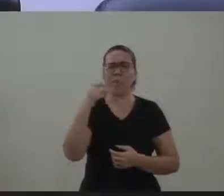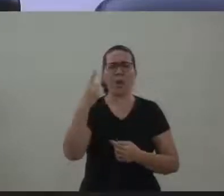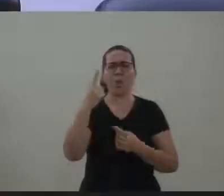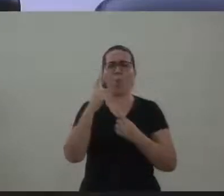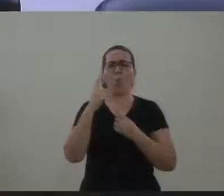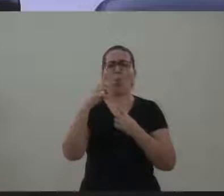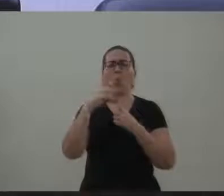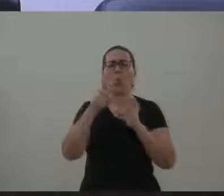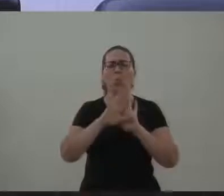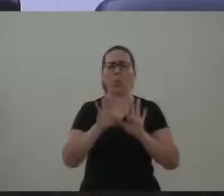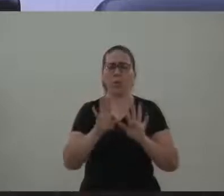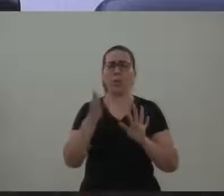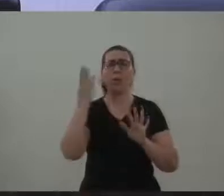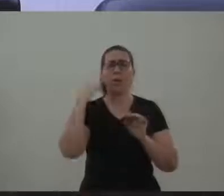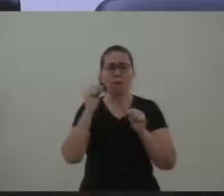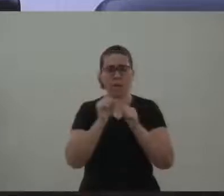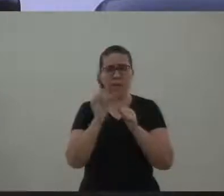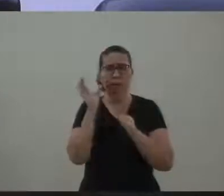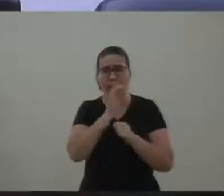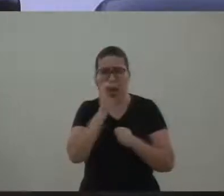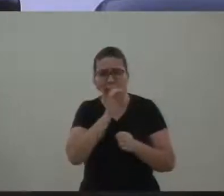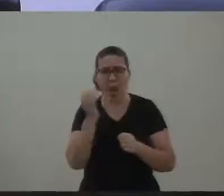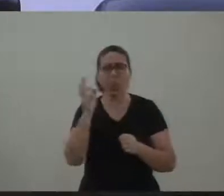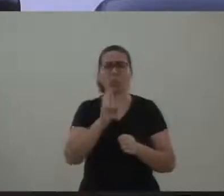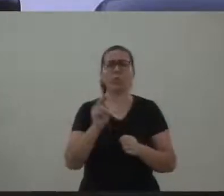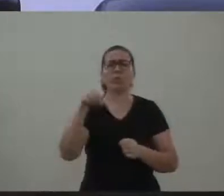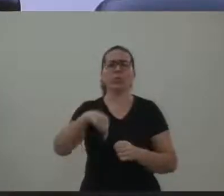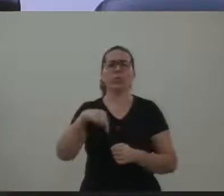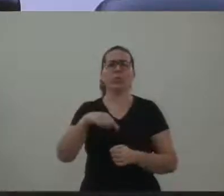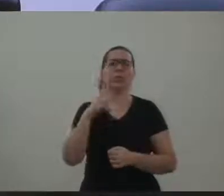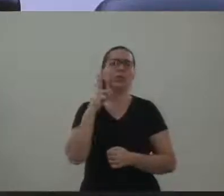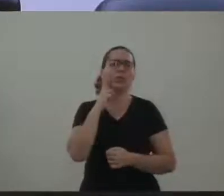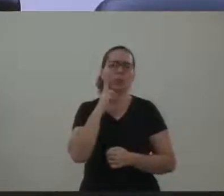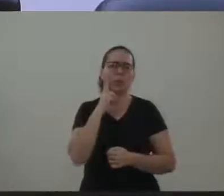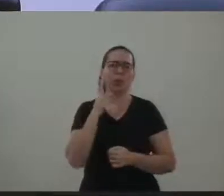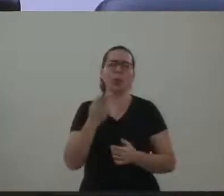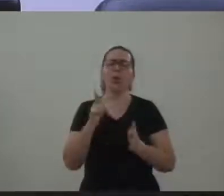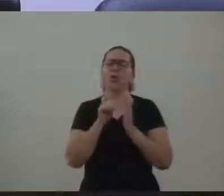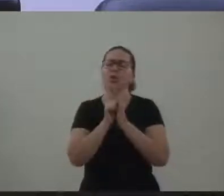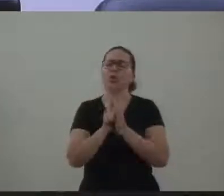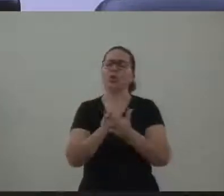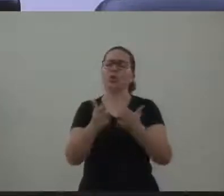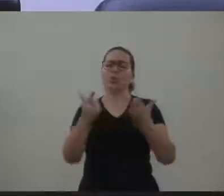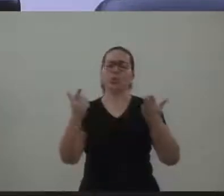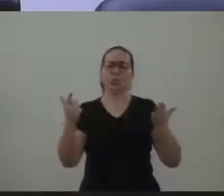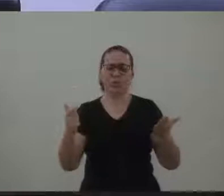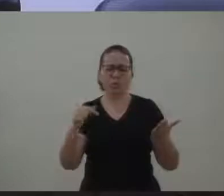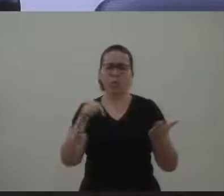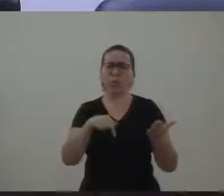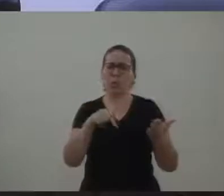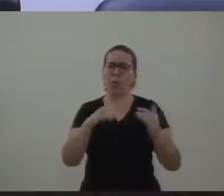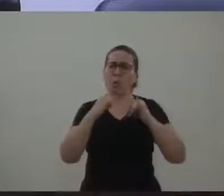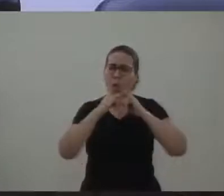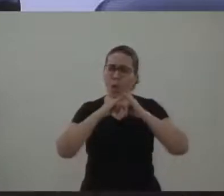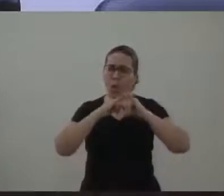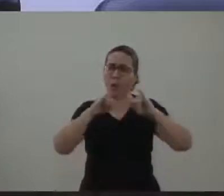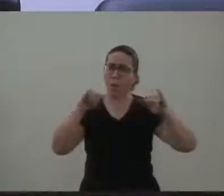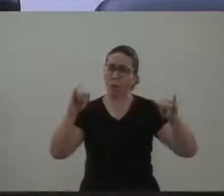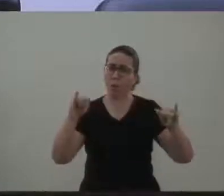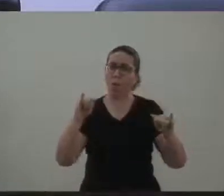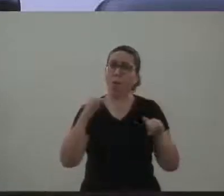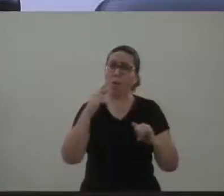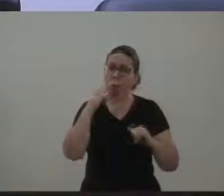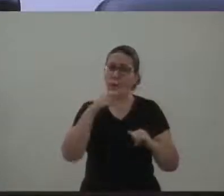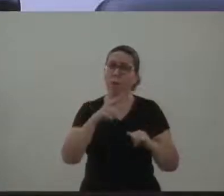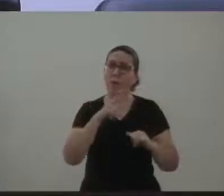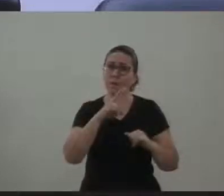para que fosse e pudesse ser implantado no nosso município. No jornal da semana passada, aparentemente esse